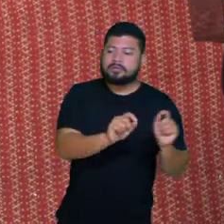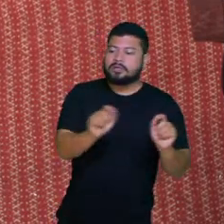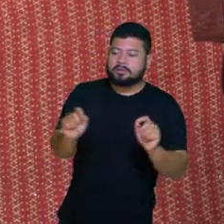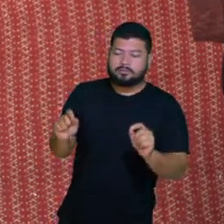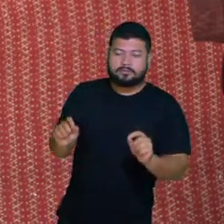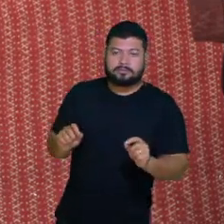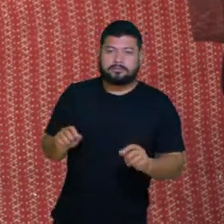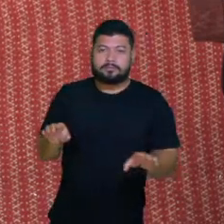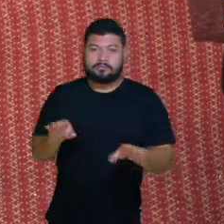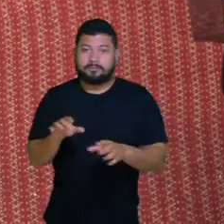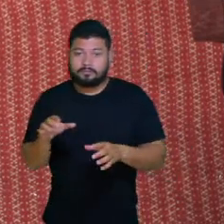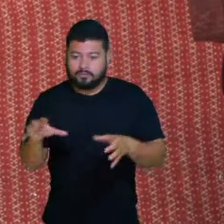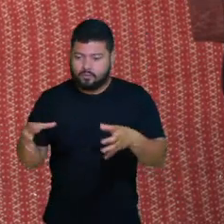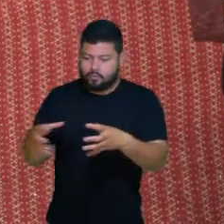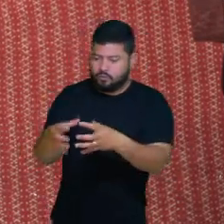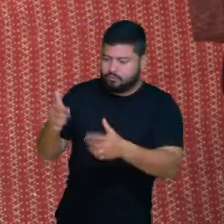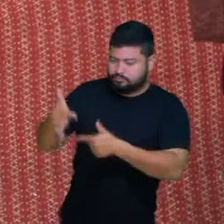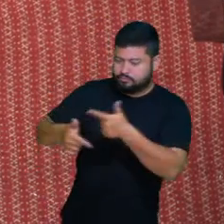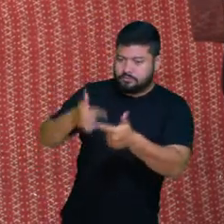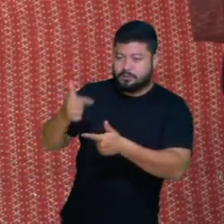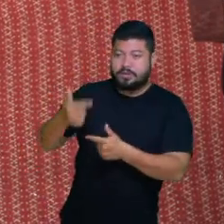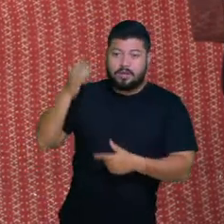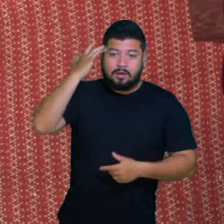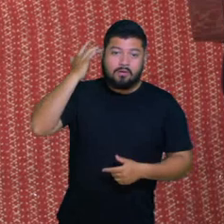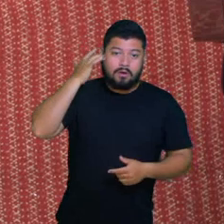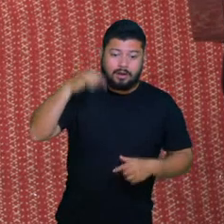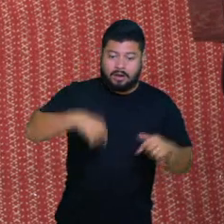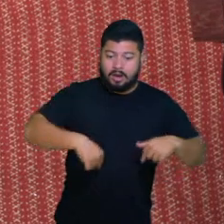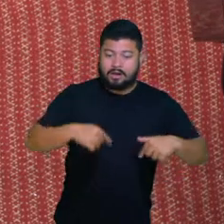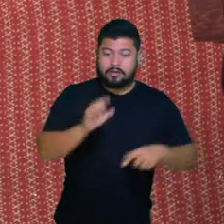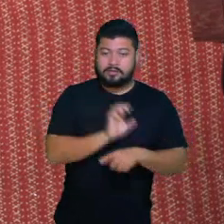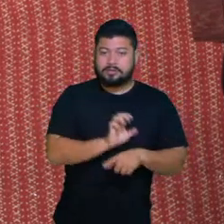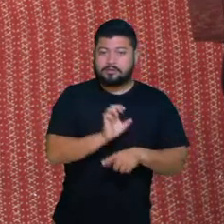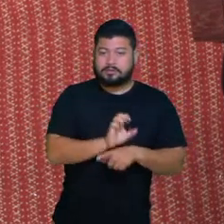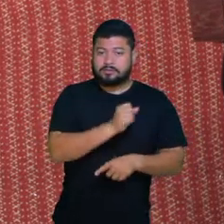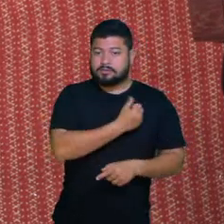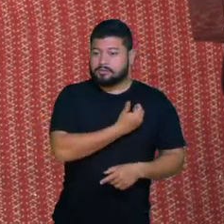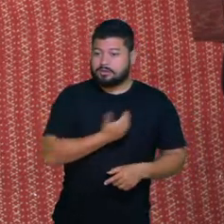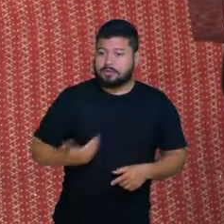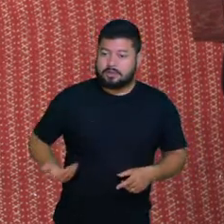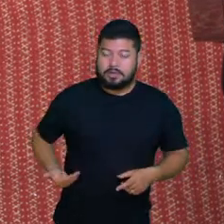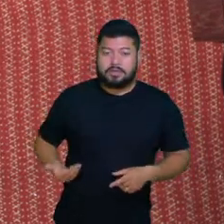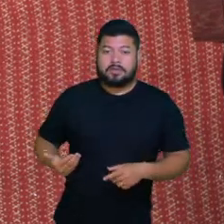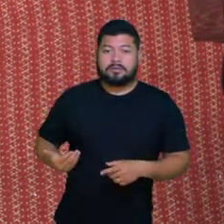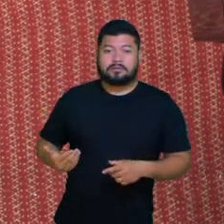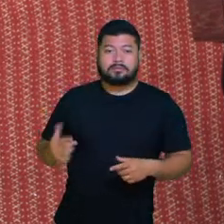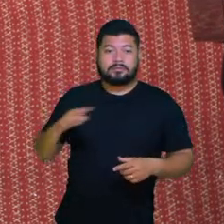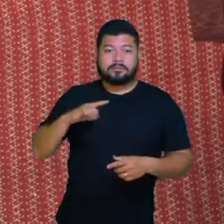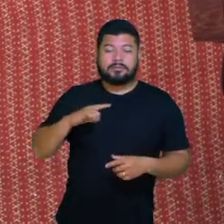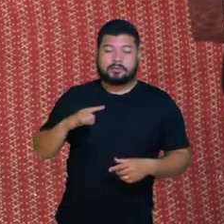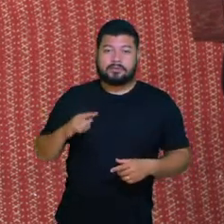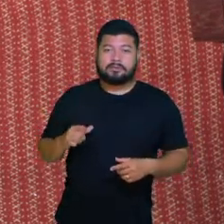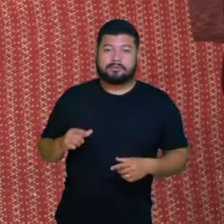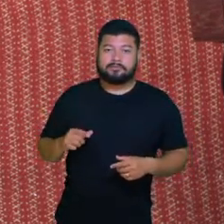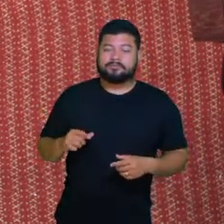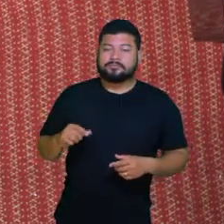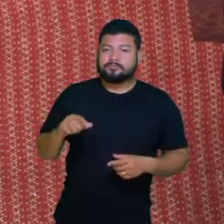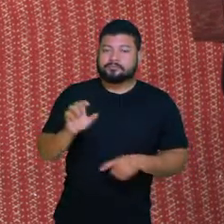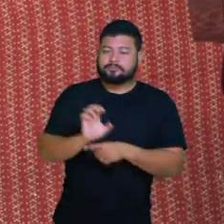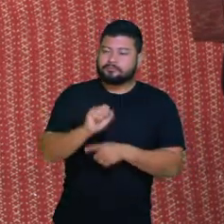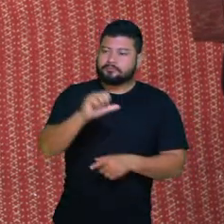coletivo e acho que Santa Catarina tem se destacado nisso n nessa construção mais intersetorial a gente tem